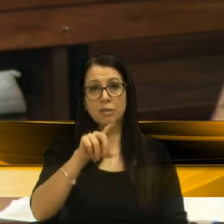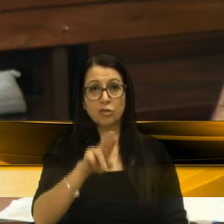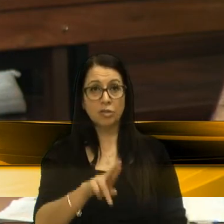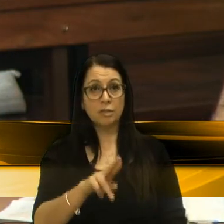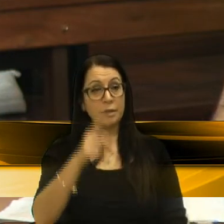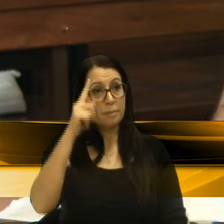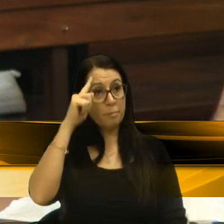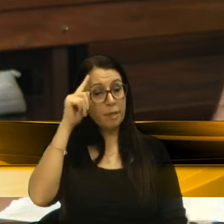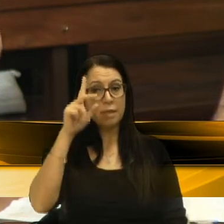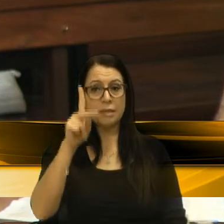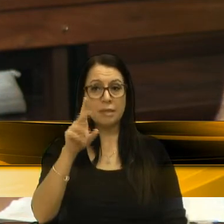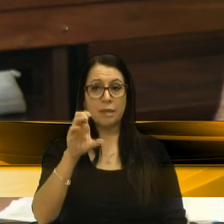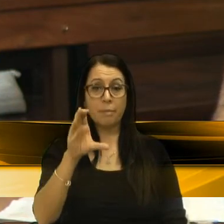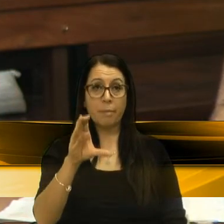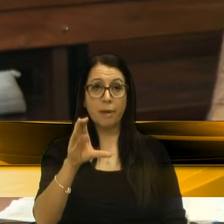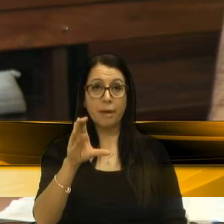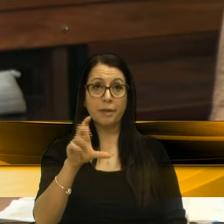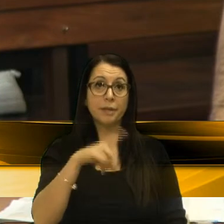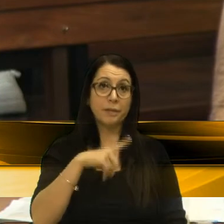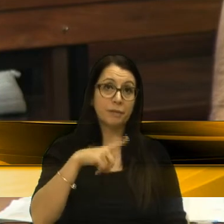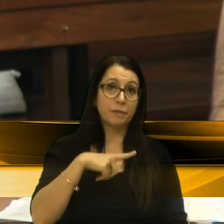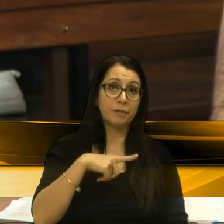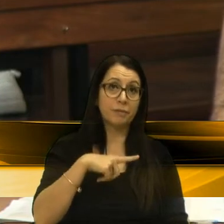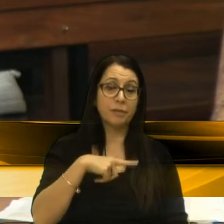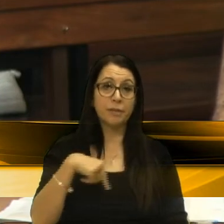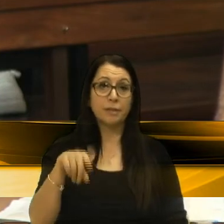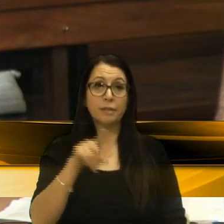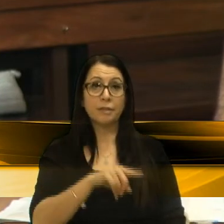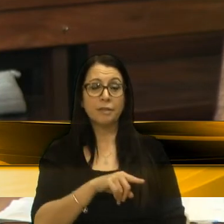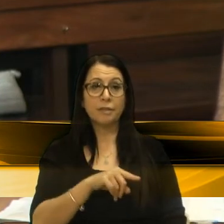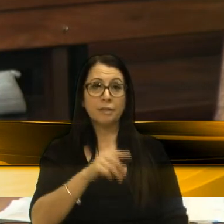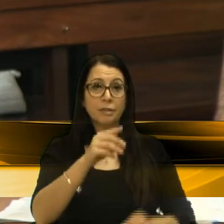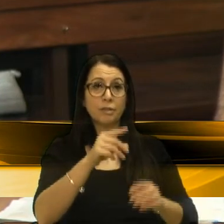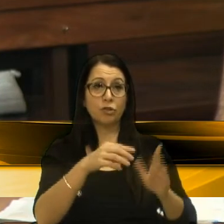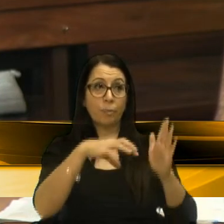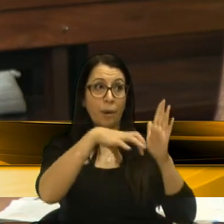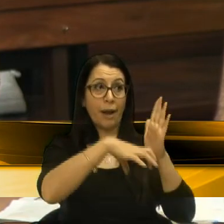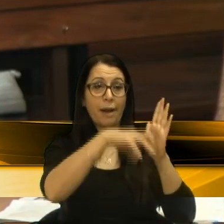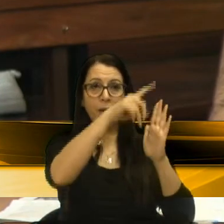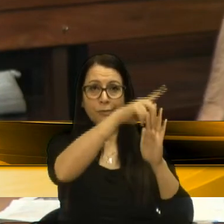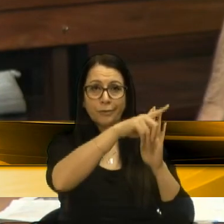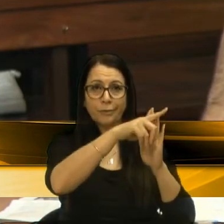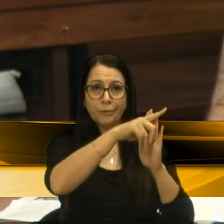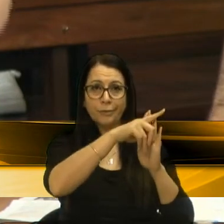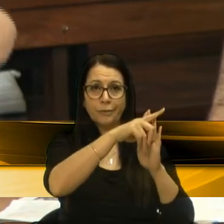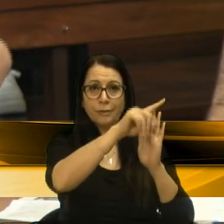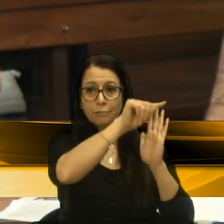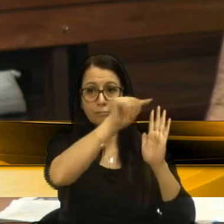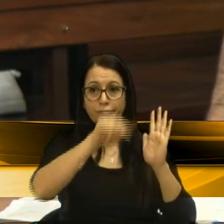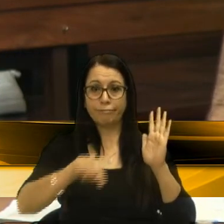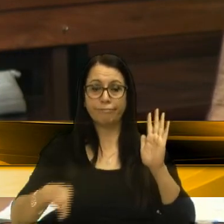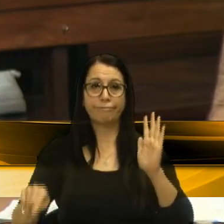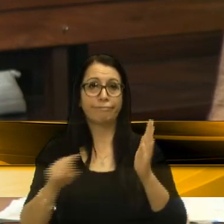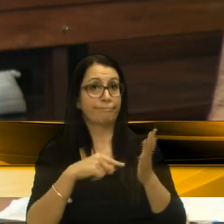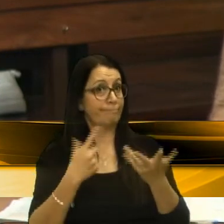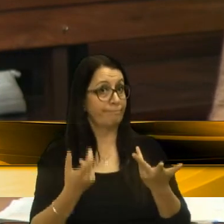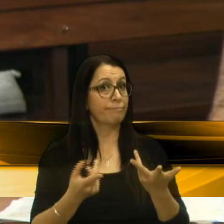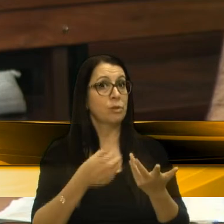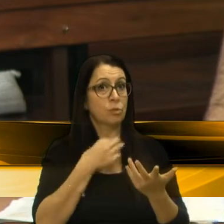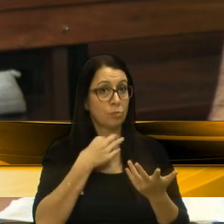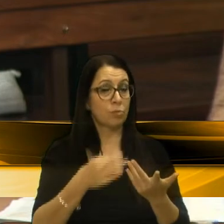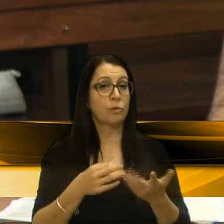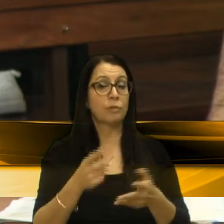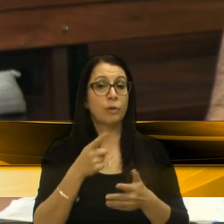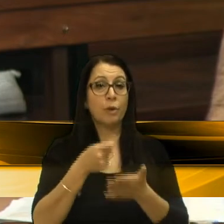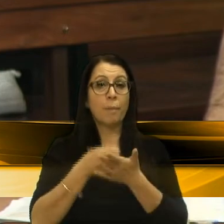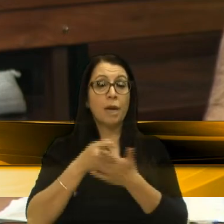que estão sendo produzidas no laboratório do inferno lá do Palácio do Planalto, né? Que vão vir de cima para baixo, né? E vão obrigar